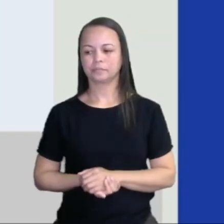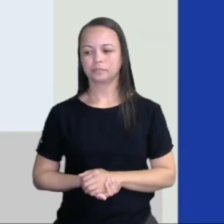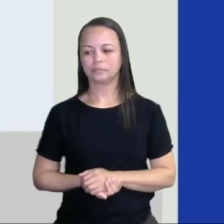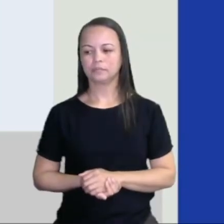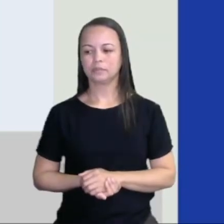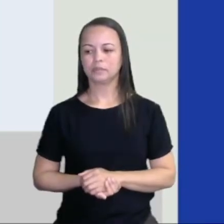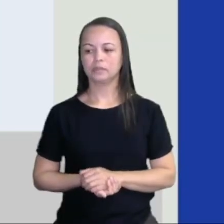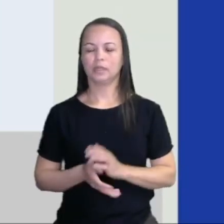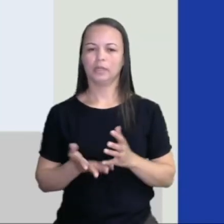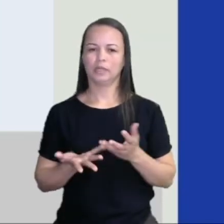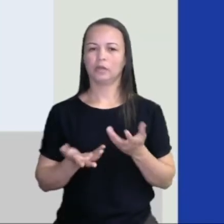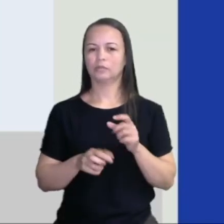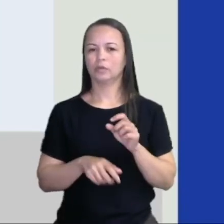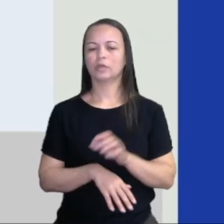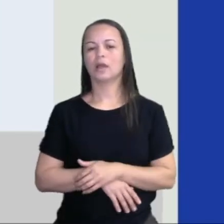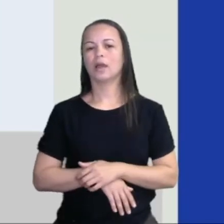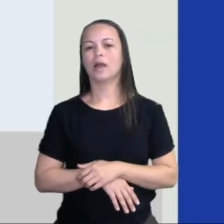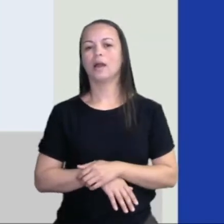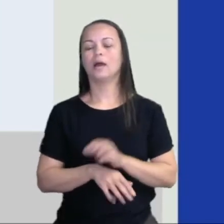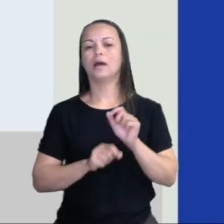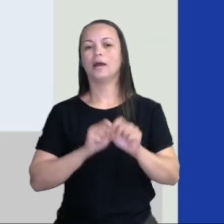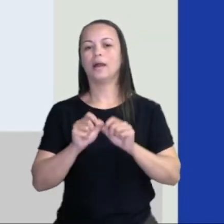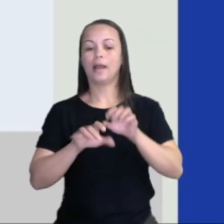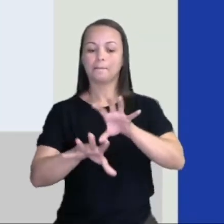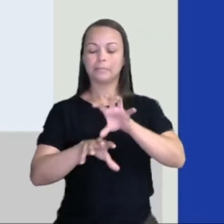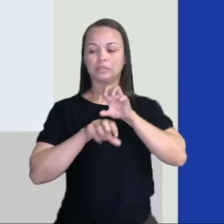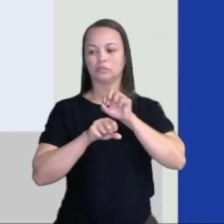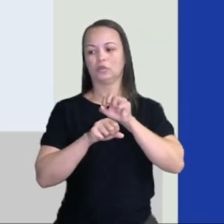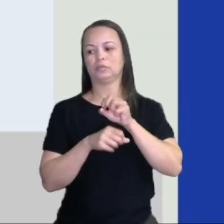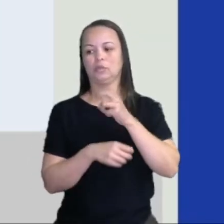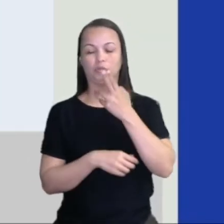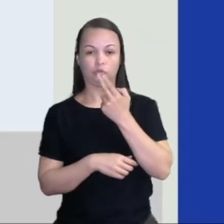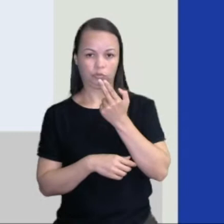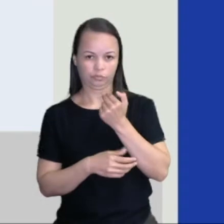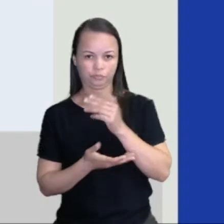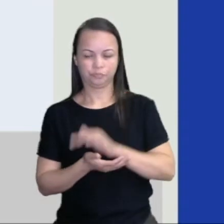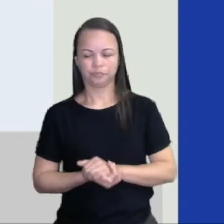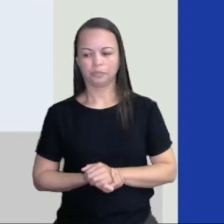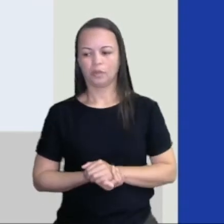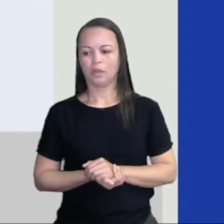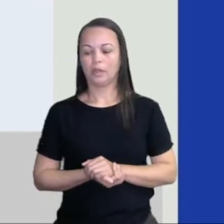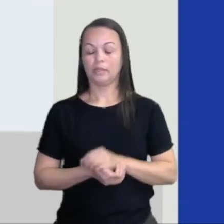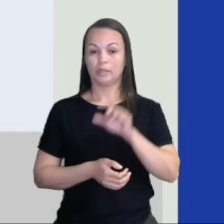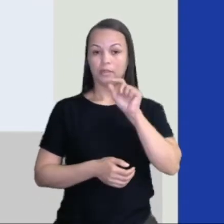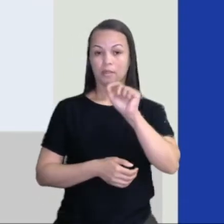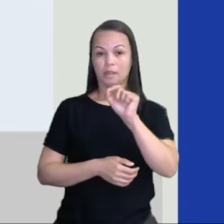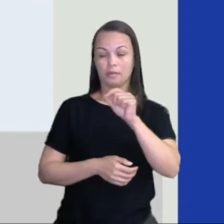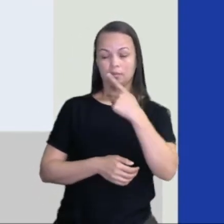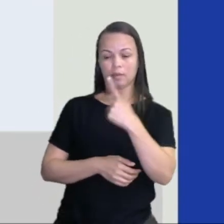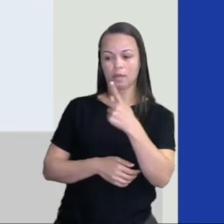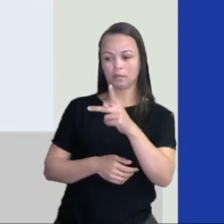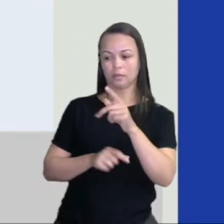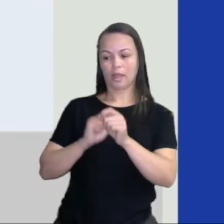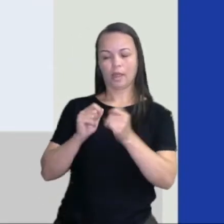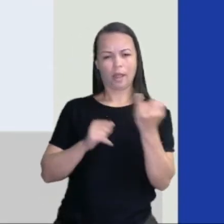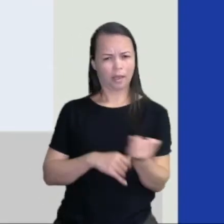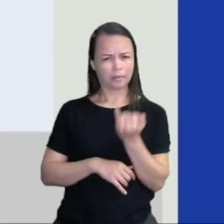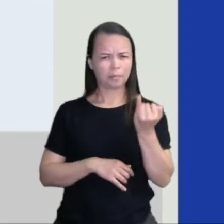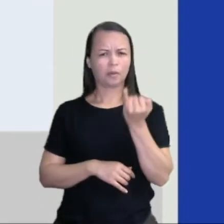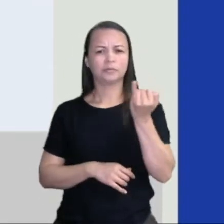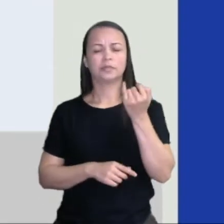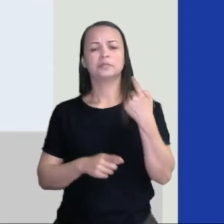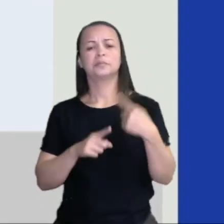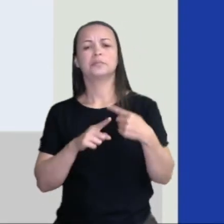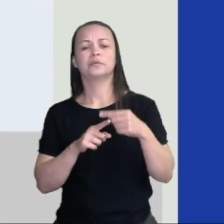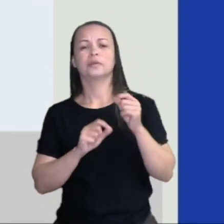aí, que é um processo que é importantíssimo, que é a absorção dos nutrientes. E essa absorção dos nutrientes, gente, ela é importantíssima, porque